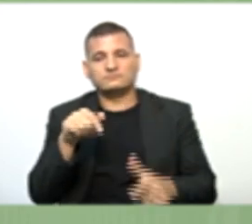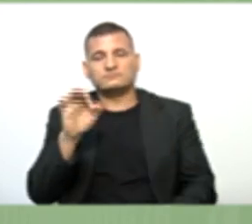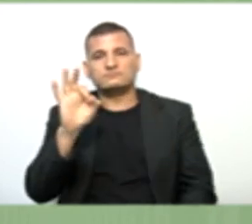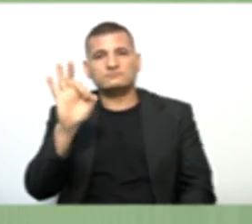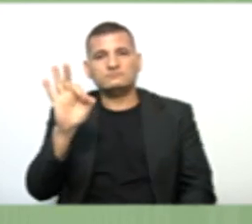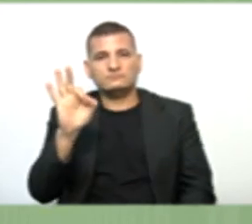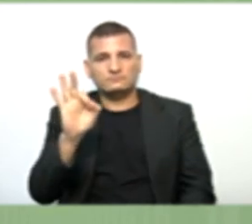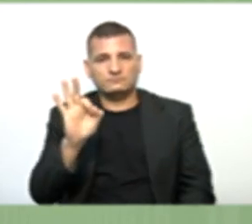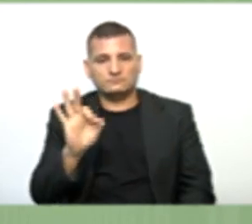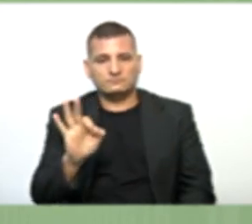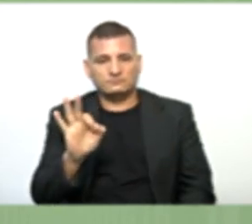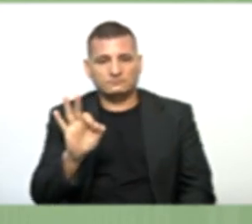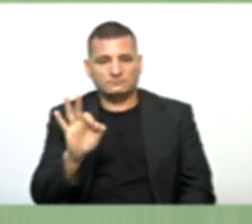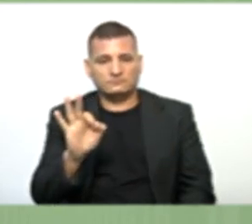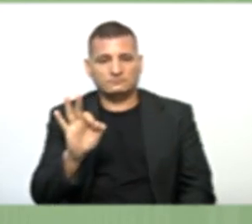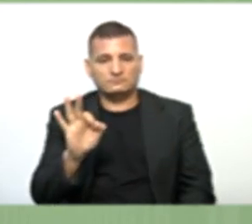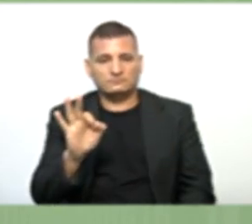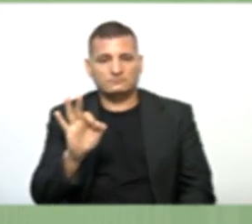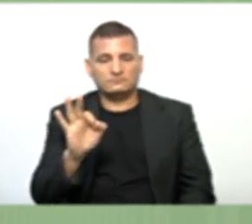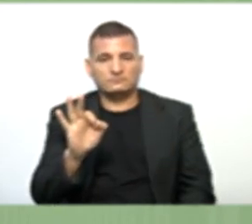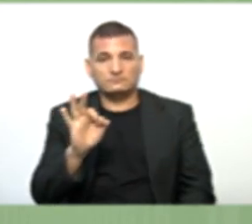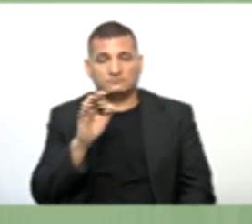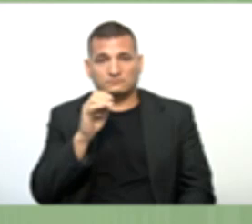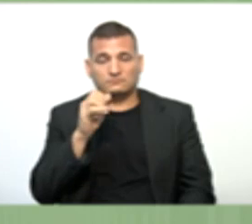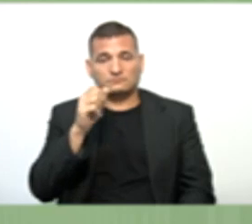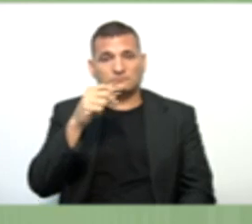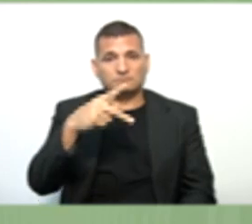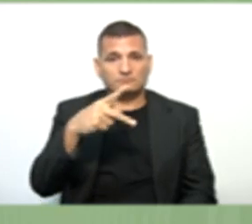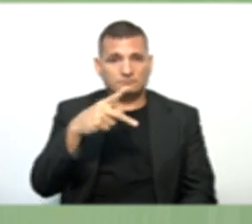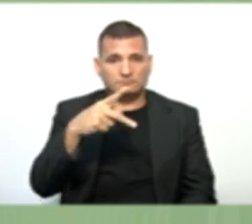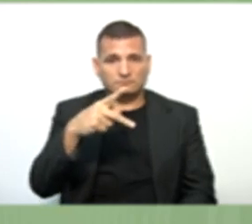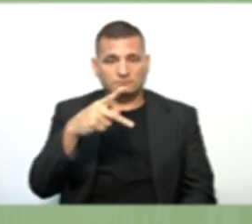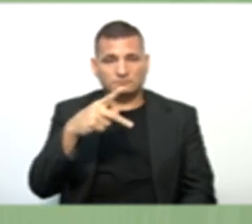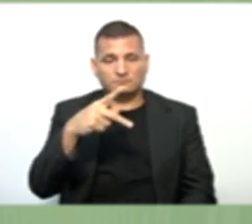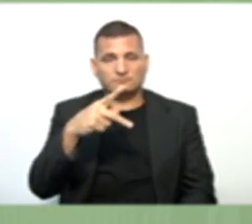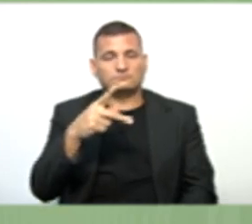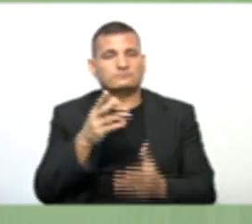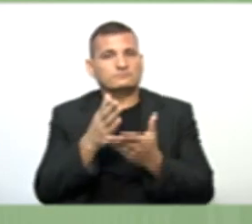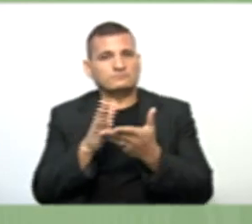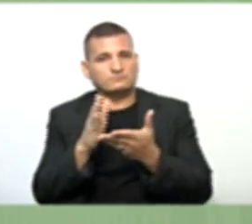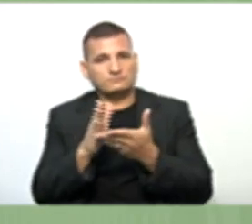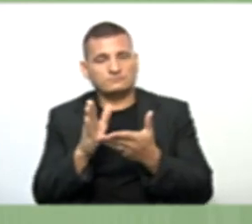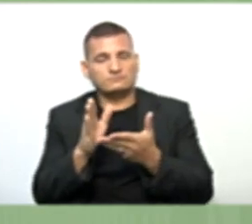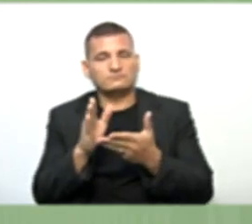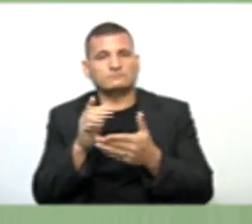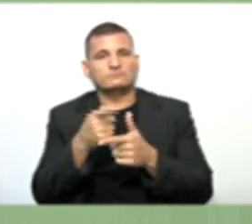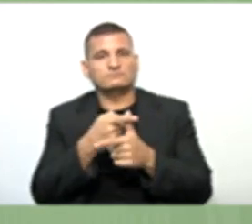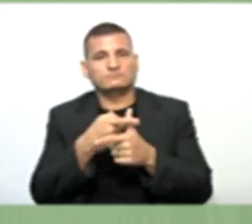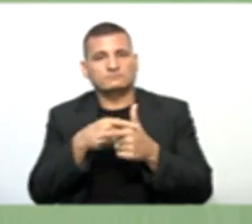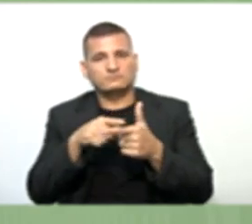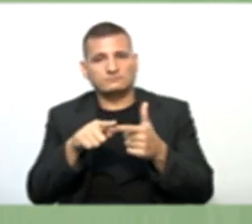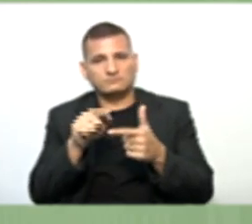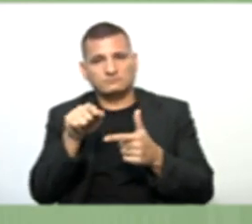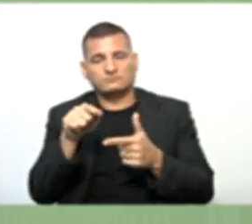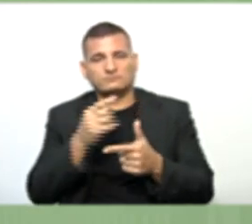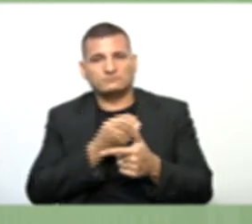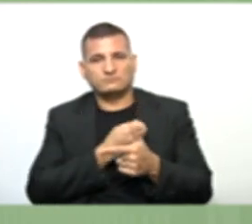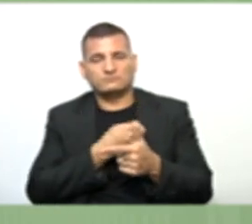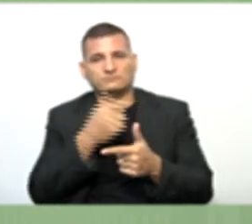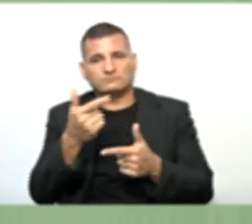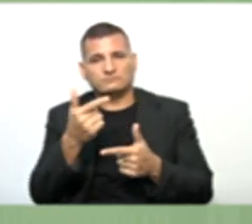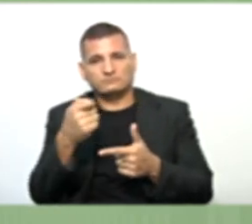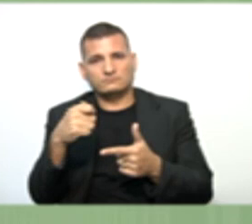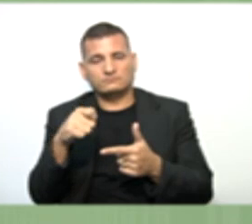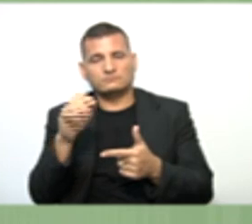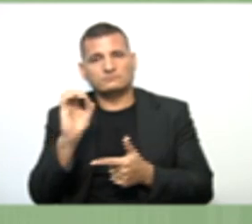porcento. Então, se para o número ser par, o resto da divisão desse número por 2 tem que ser